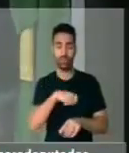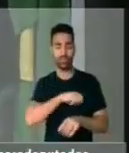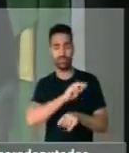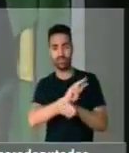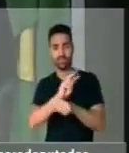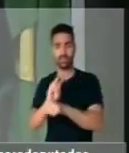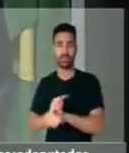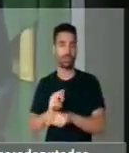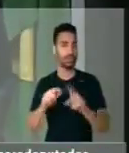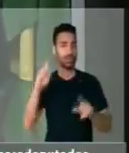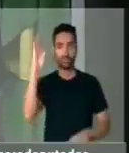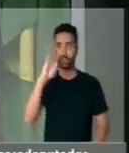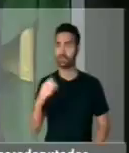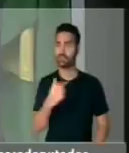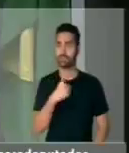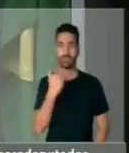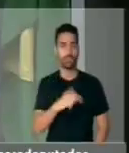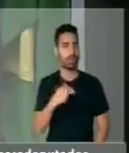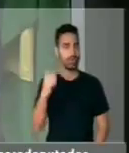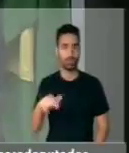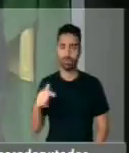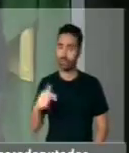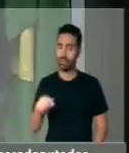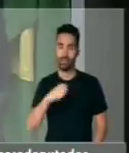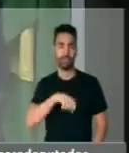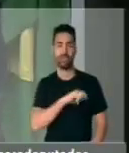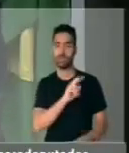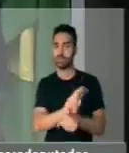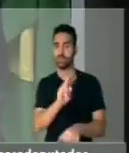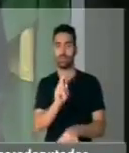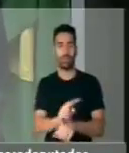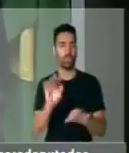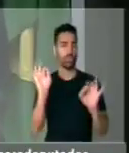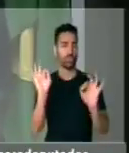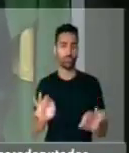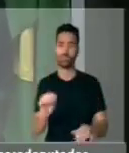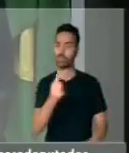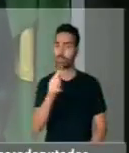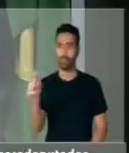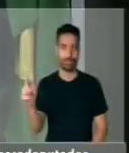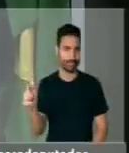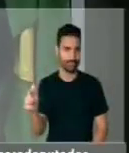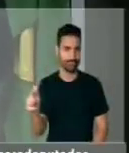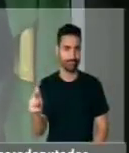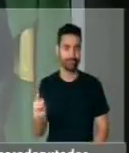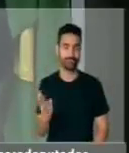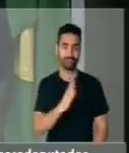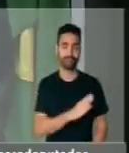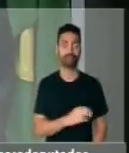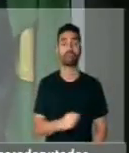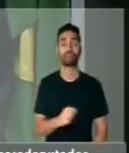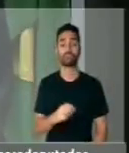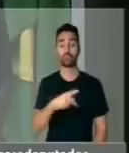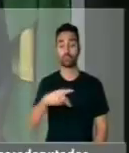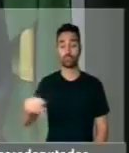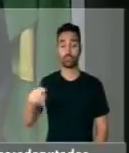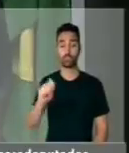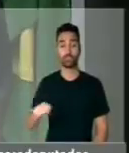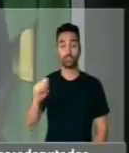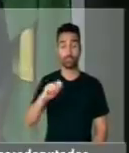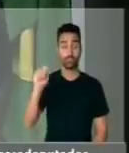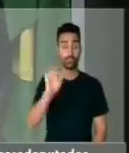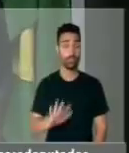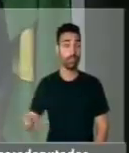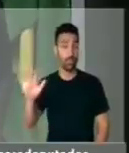o país não tem. Que o país não tem. No mesmo sentido, o presidente da Associação Nacional